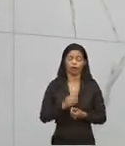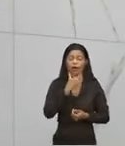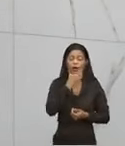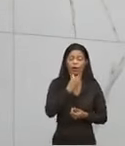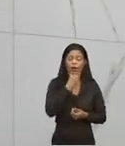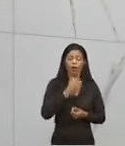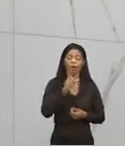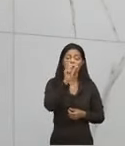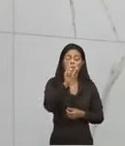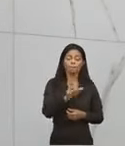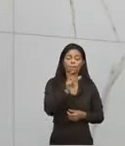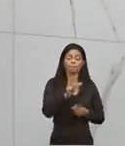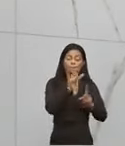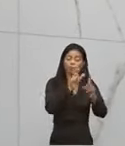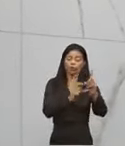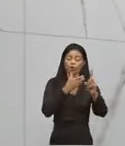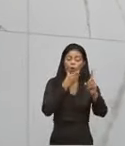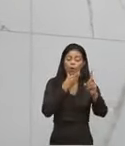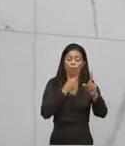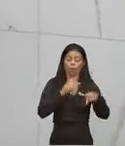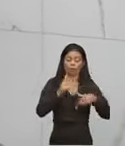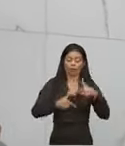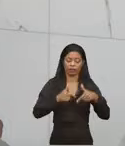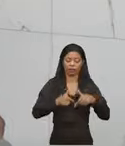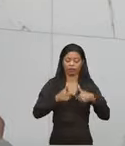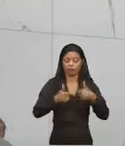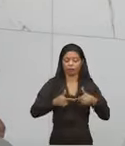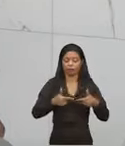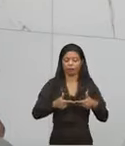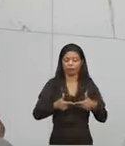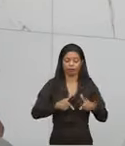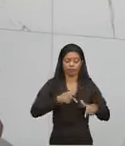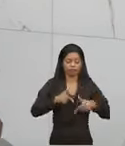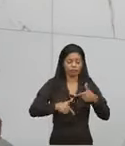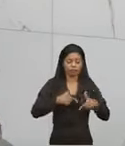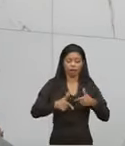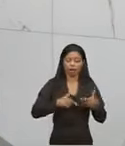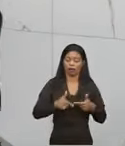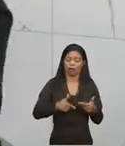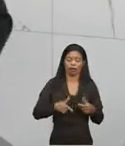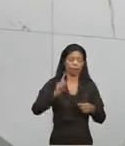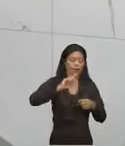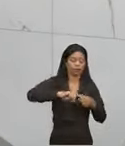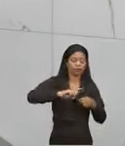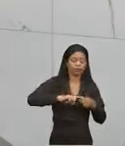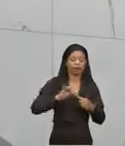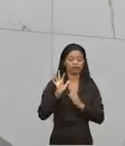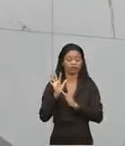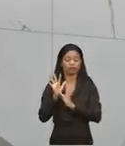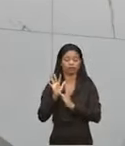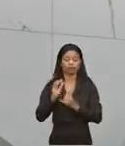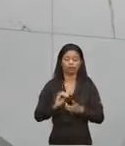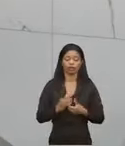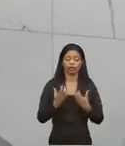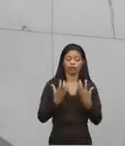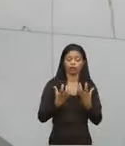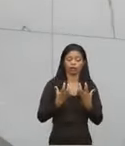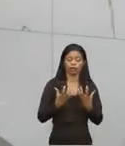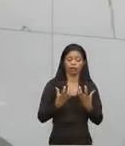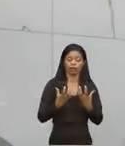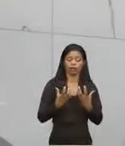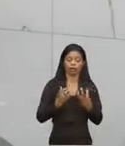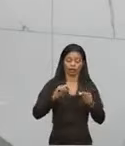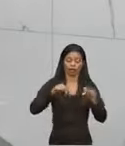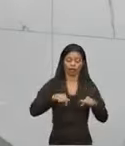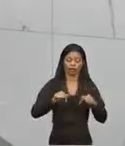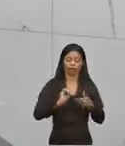você e tem trabalhado não só pelos pobres, mas por toda a cidade Amassari. Era aí, vereador James,